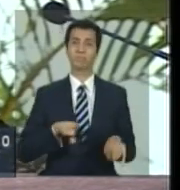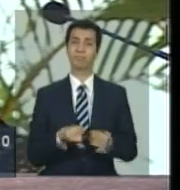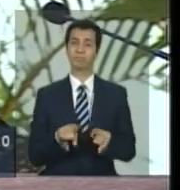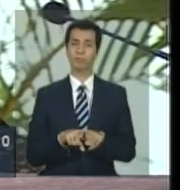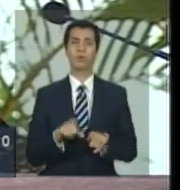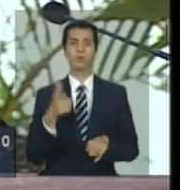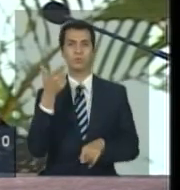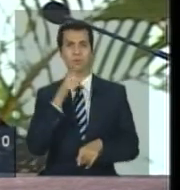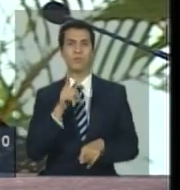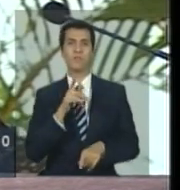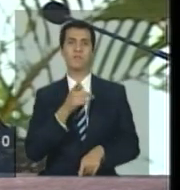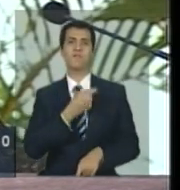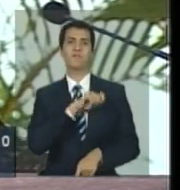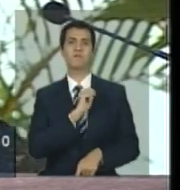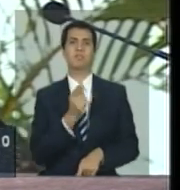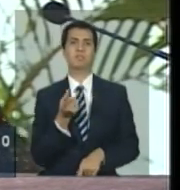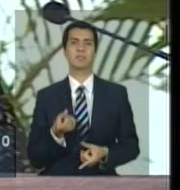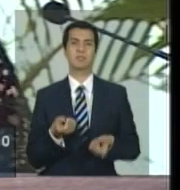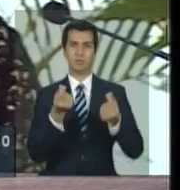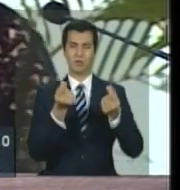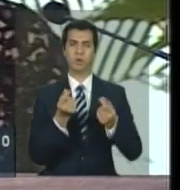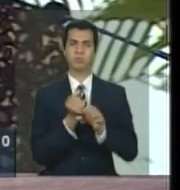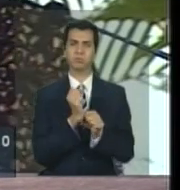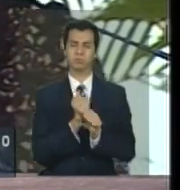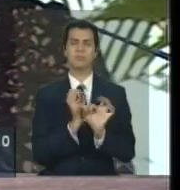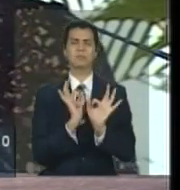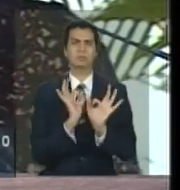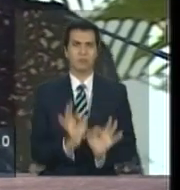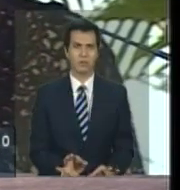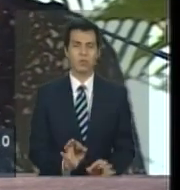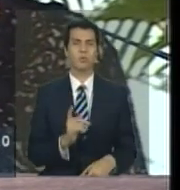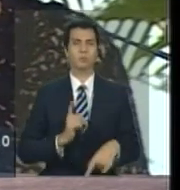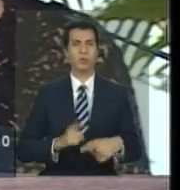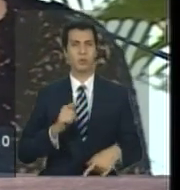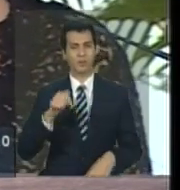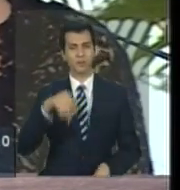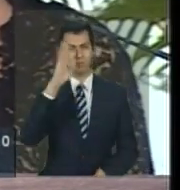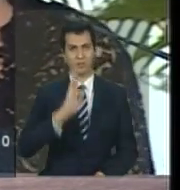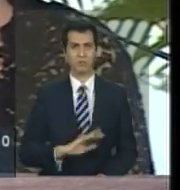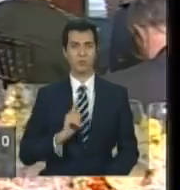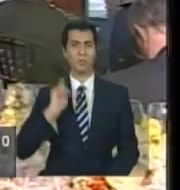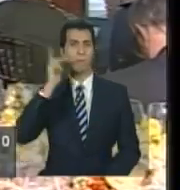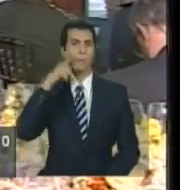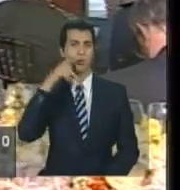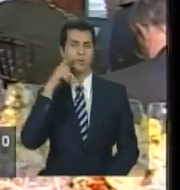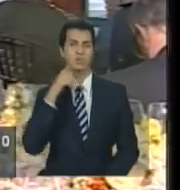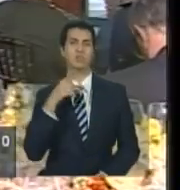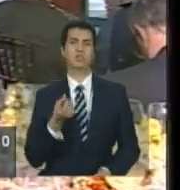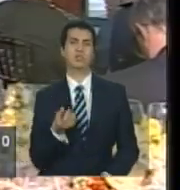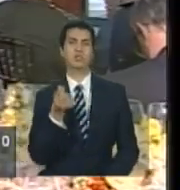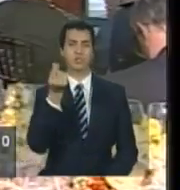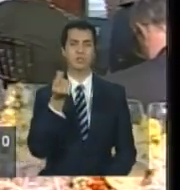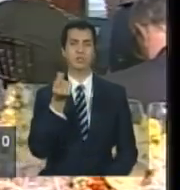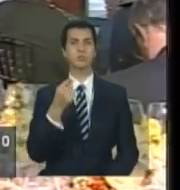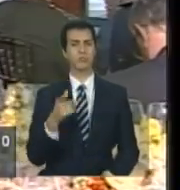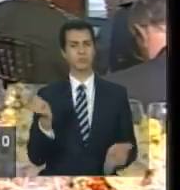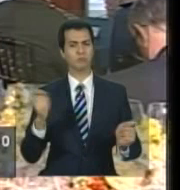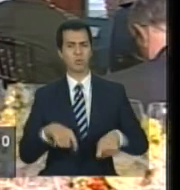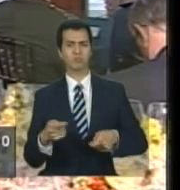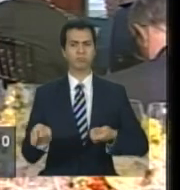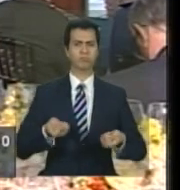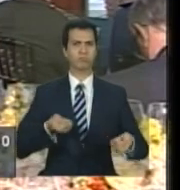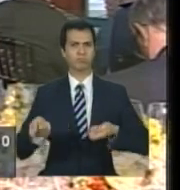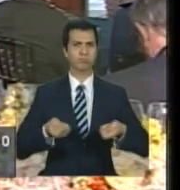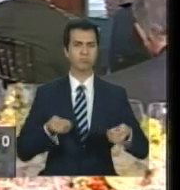de consolidação fiscal com uma política monetária que permite margem de manobra em relação